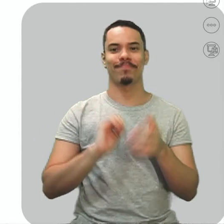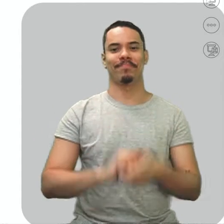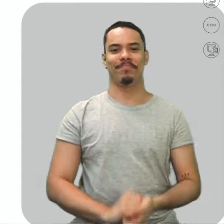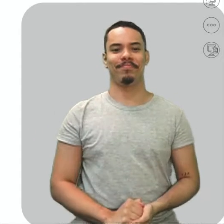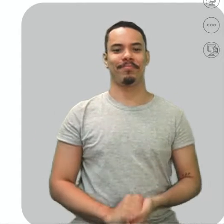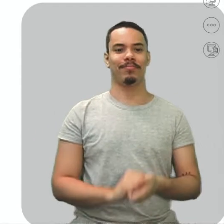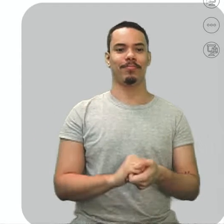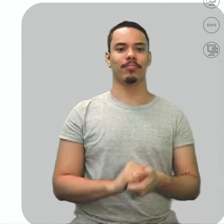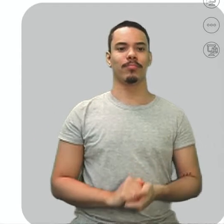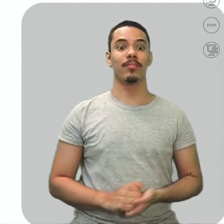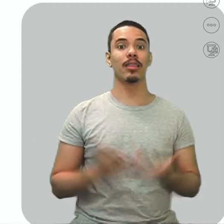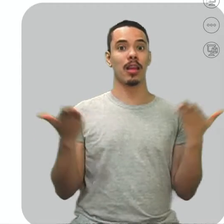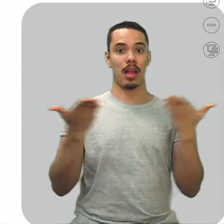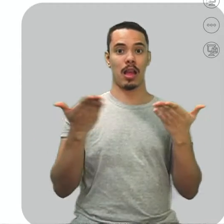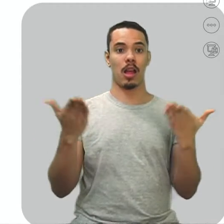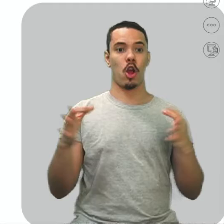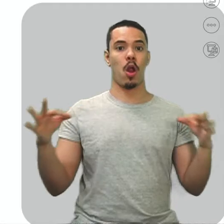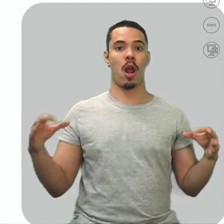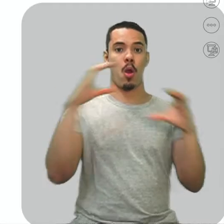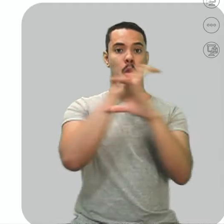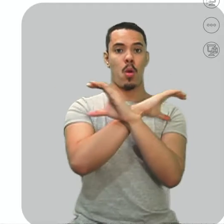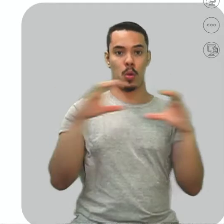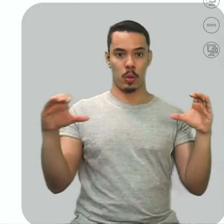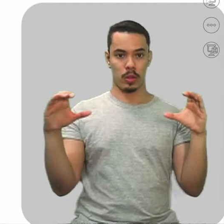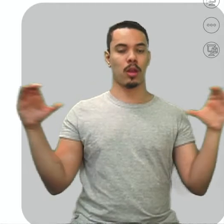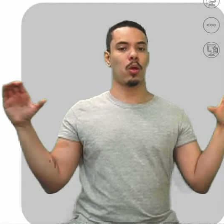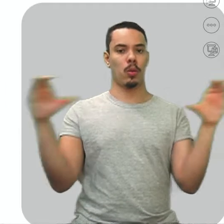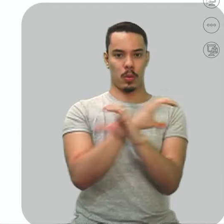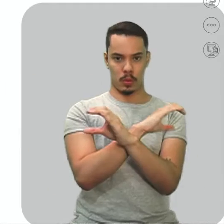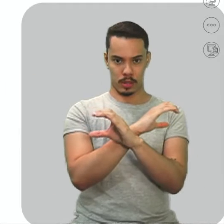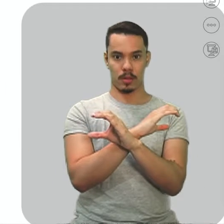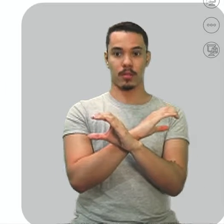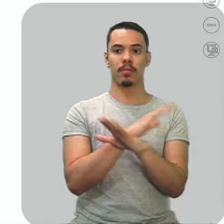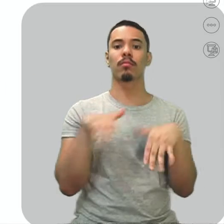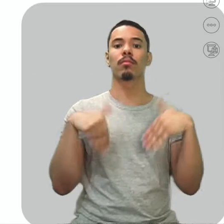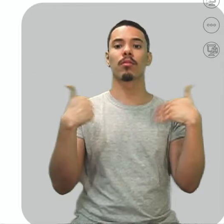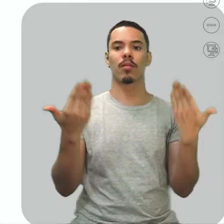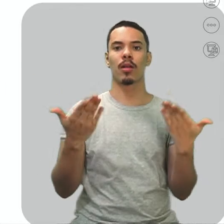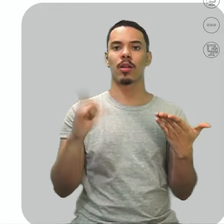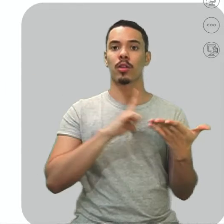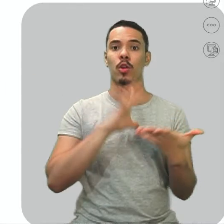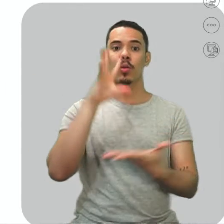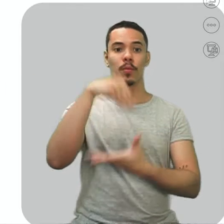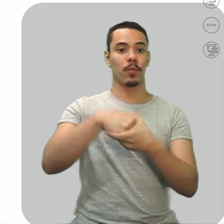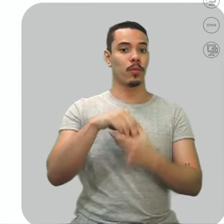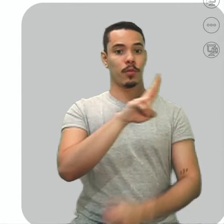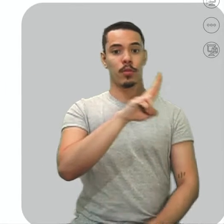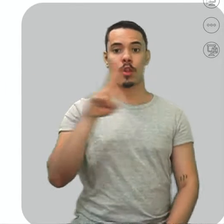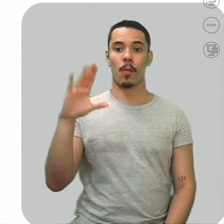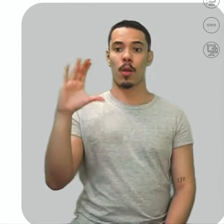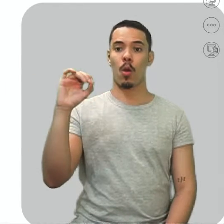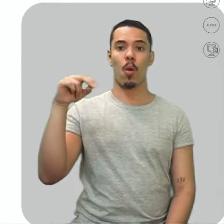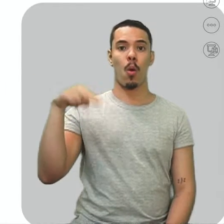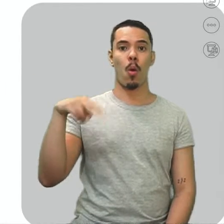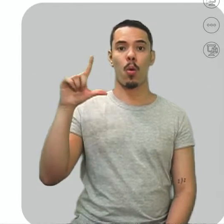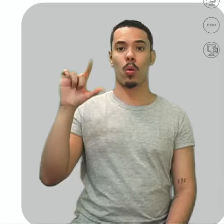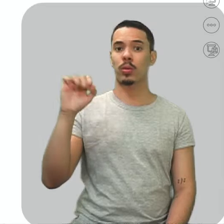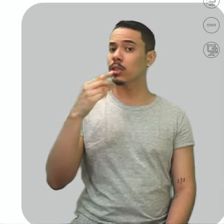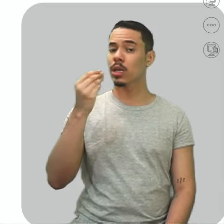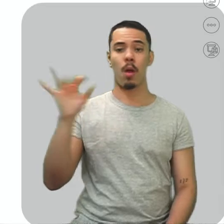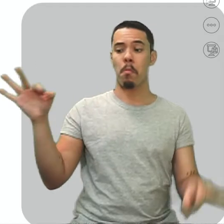é conclusiva quando que eu tenha conclusão próprio nome já diz amadinho